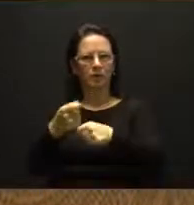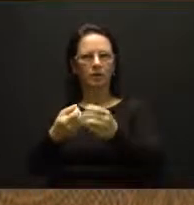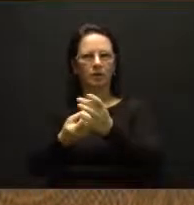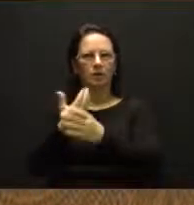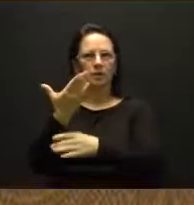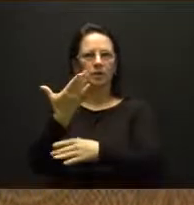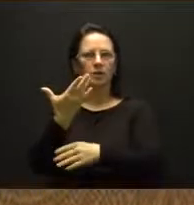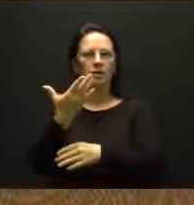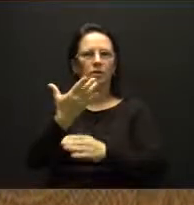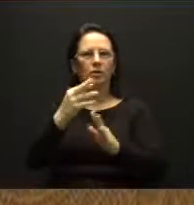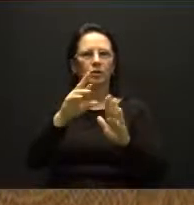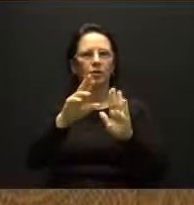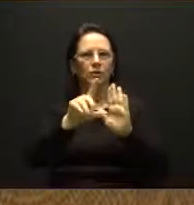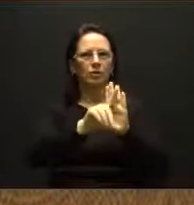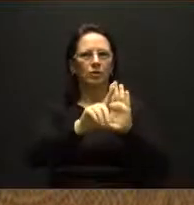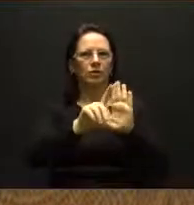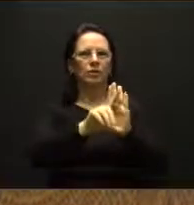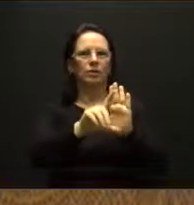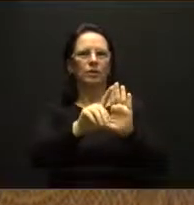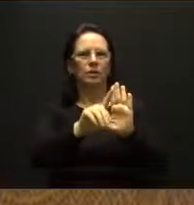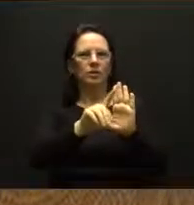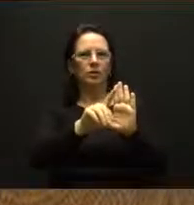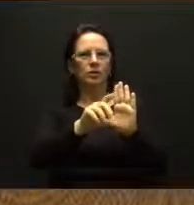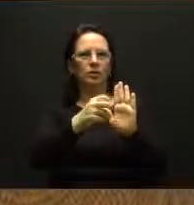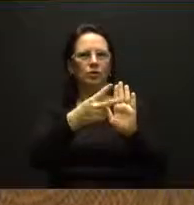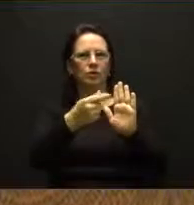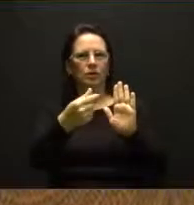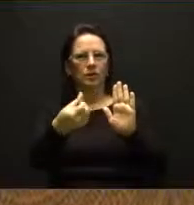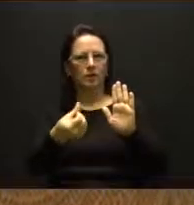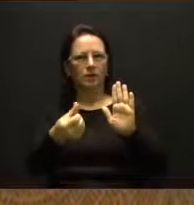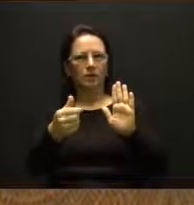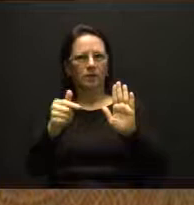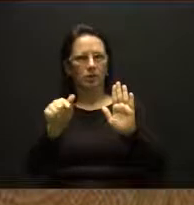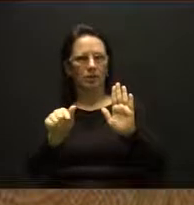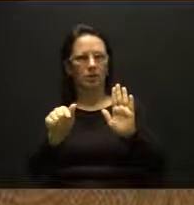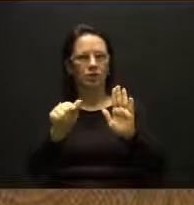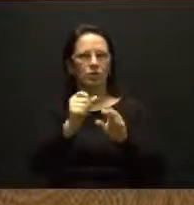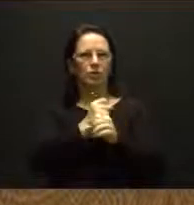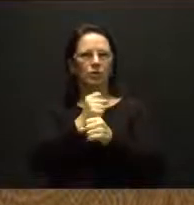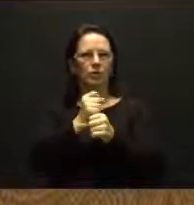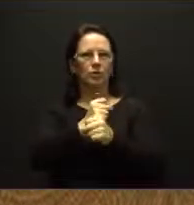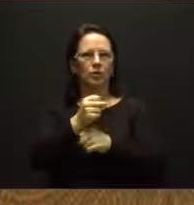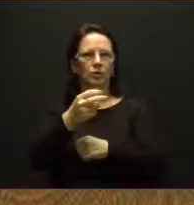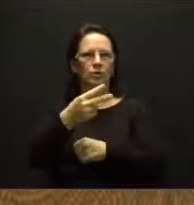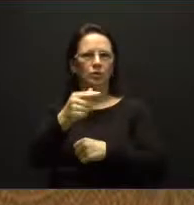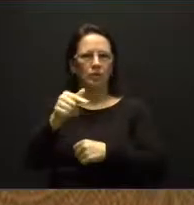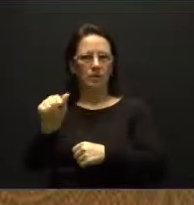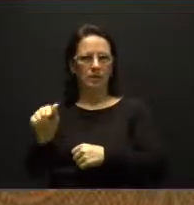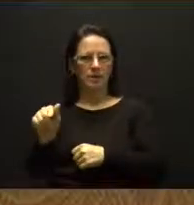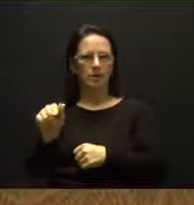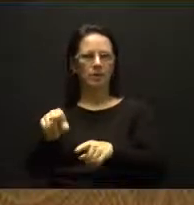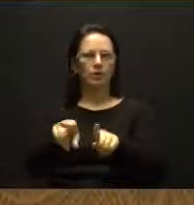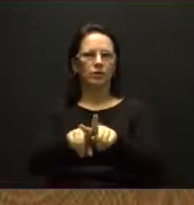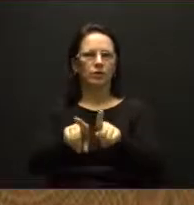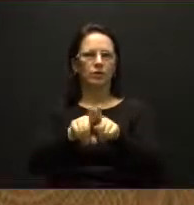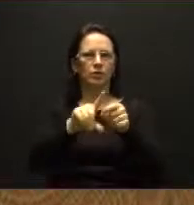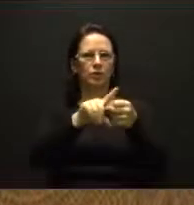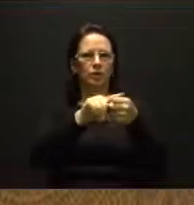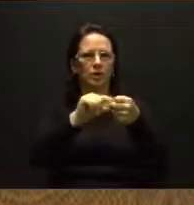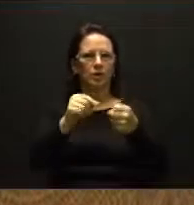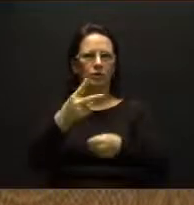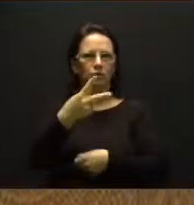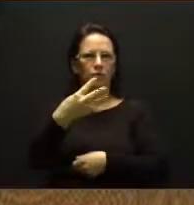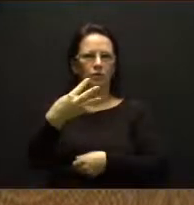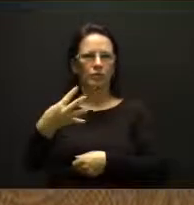da resolução 2.867 de 6 de junho em 2017 conforme faculta o artigo 24